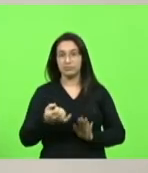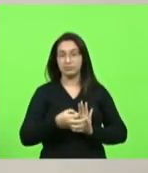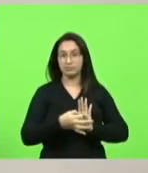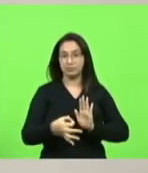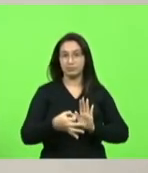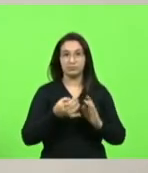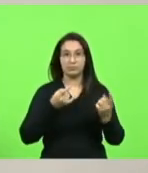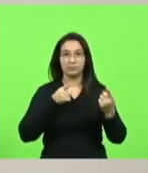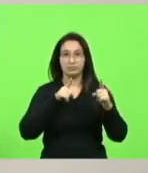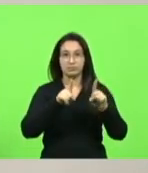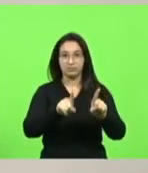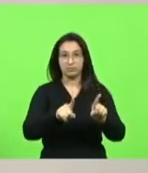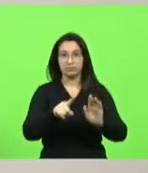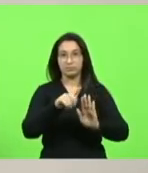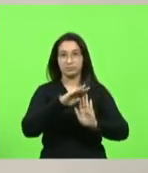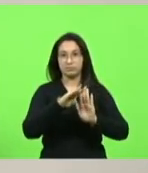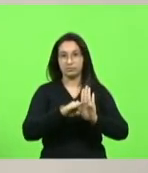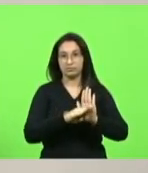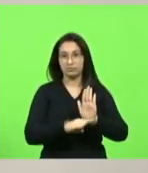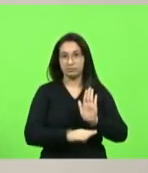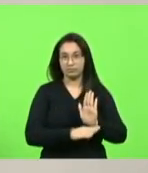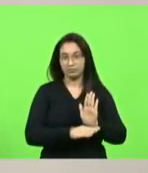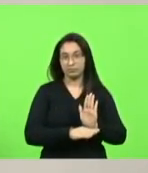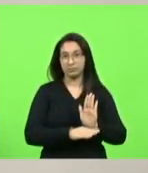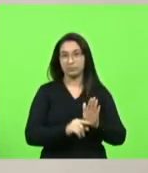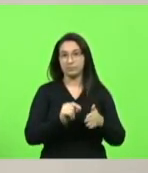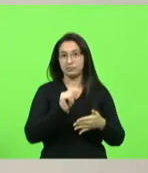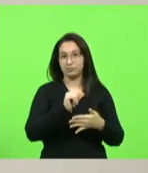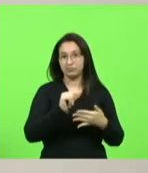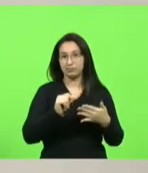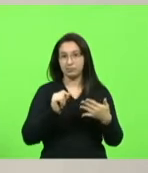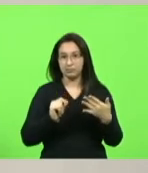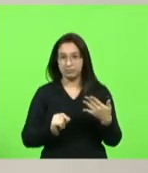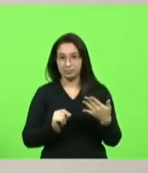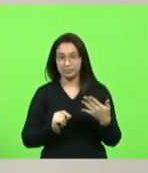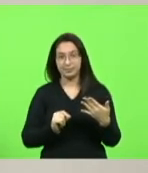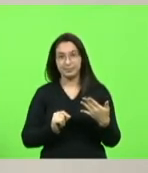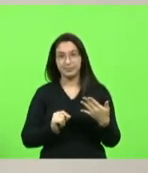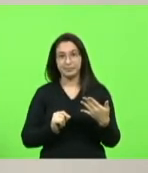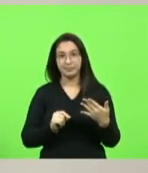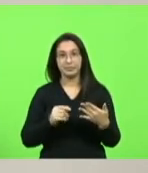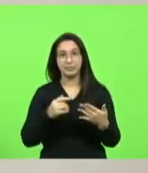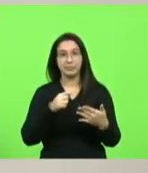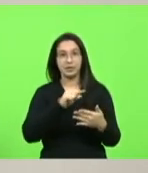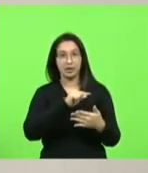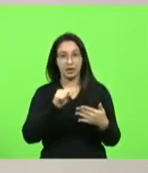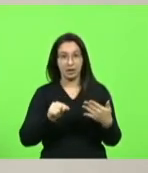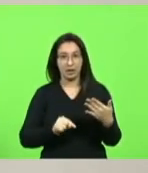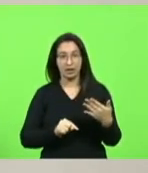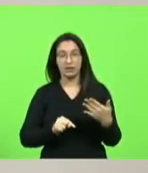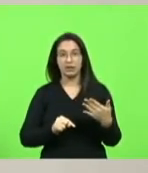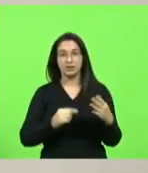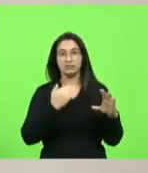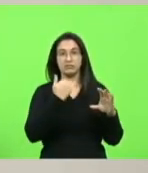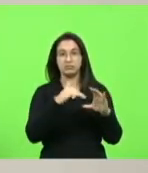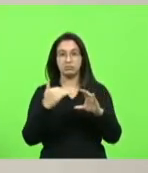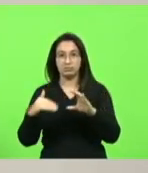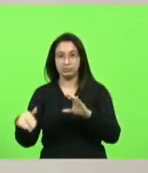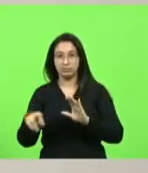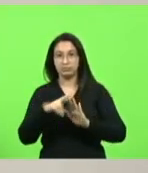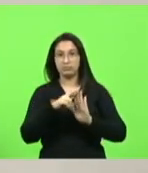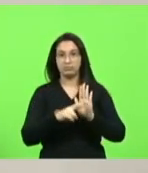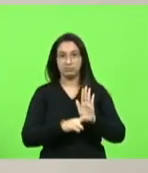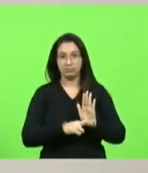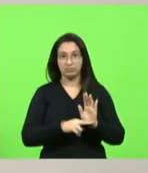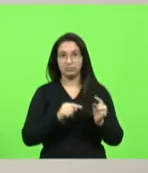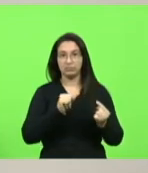parecer contrário as seguintes matérias e que as mesmas terão seu encaminhamento conforme o